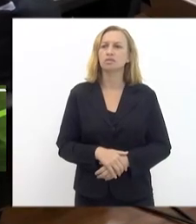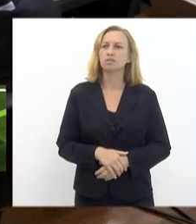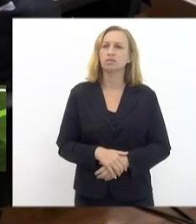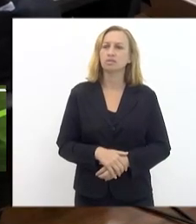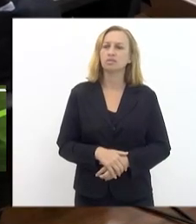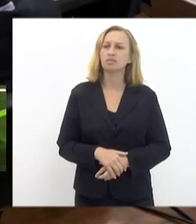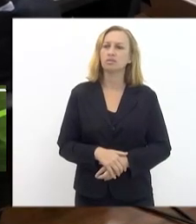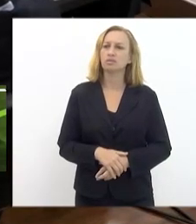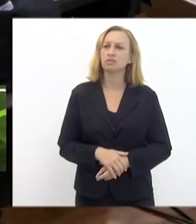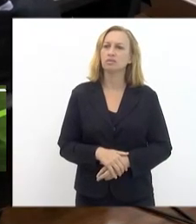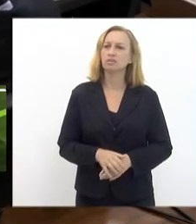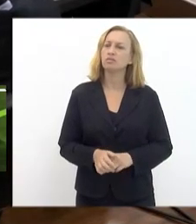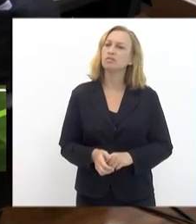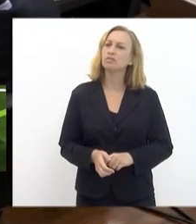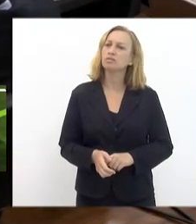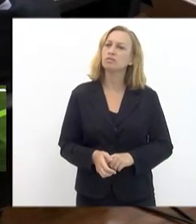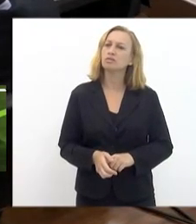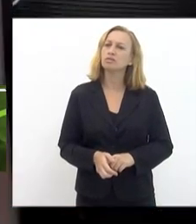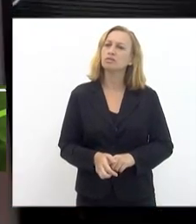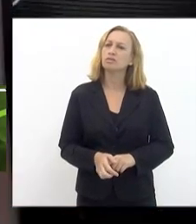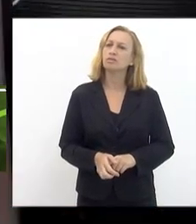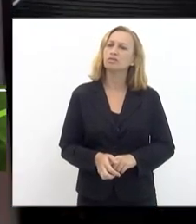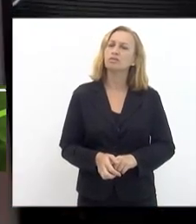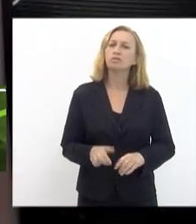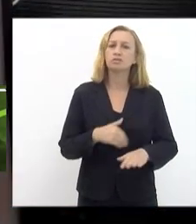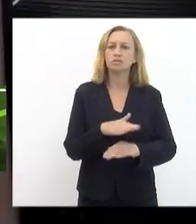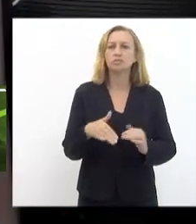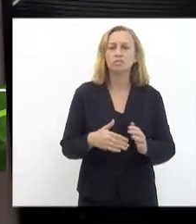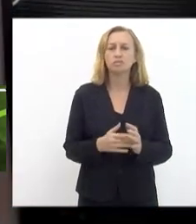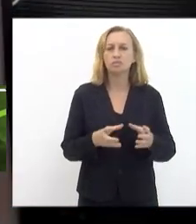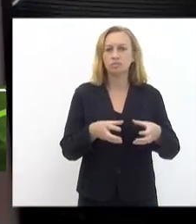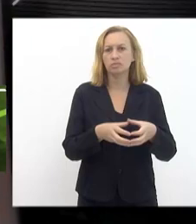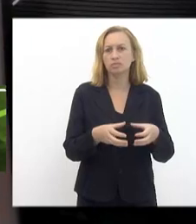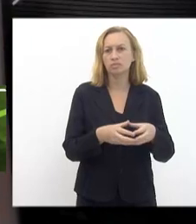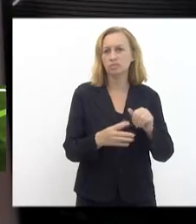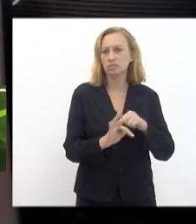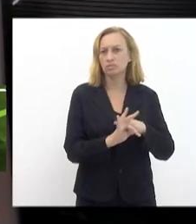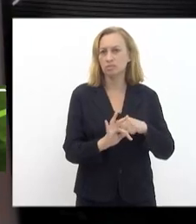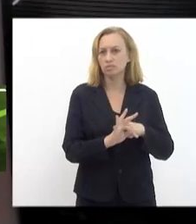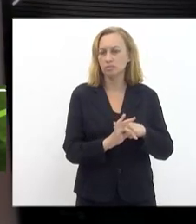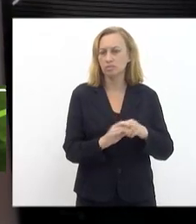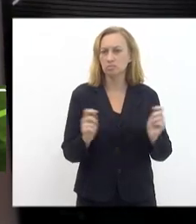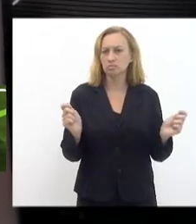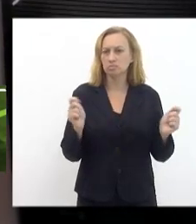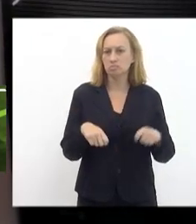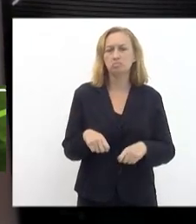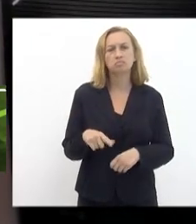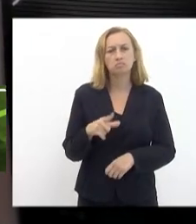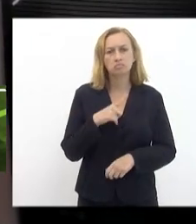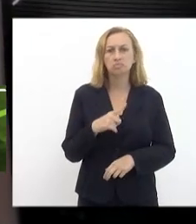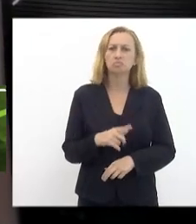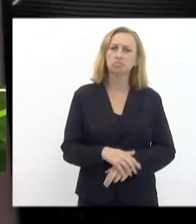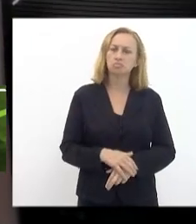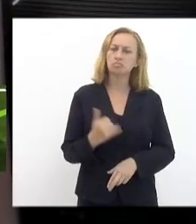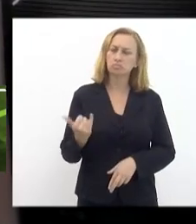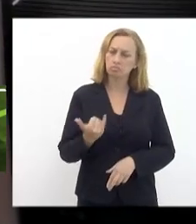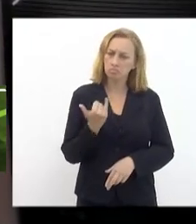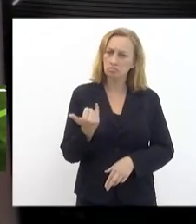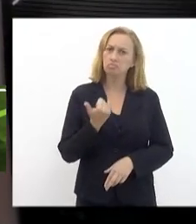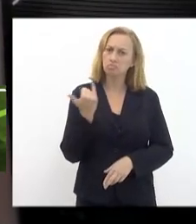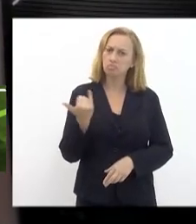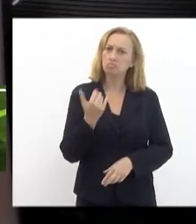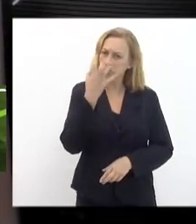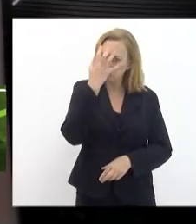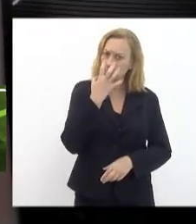Promoção e em todas as condições técnicos tá mais alta capacidade entendeu o importante isso